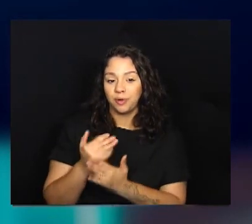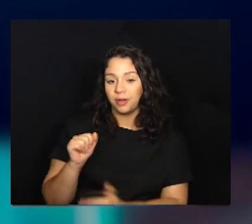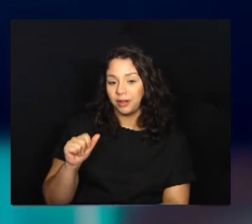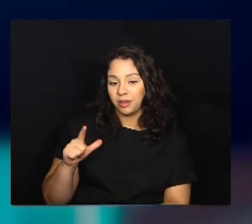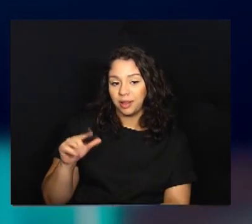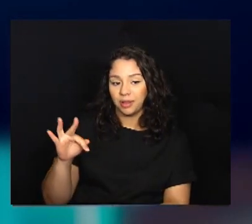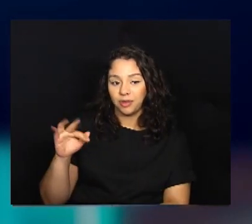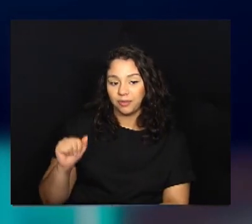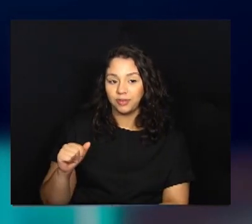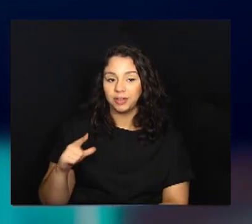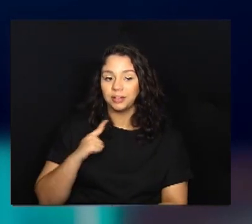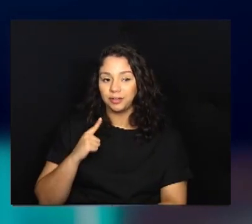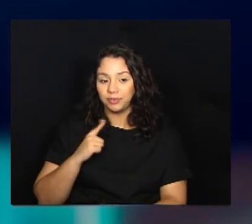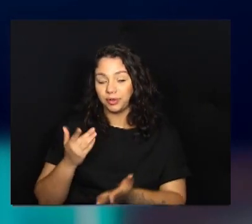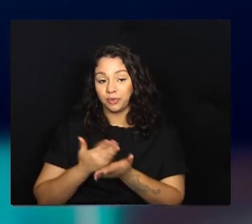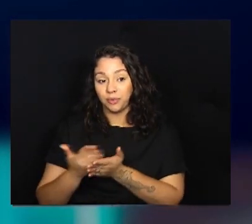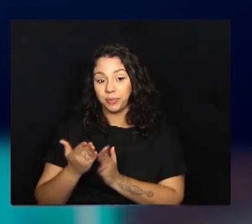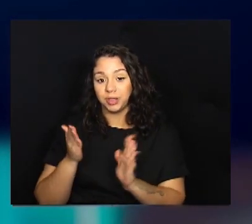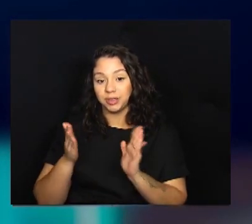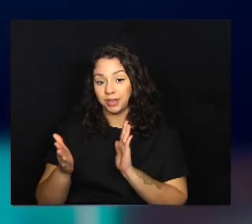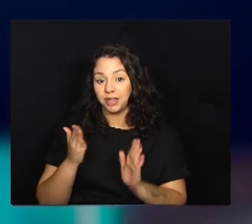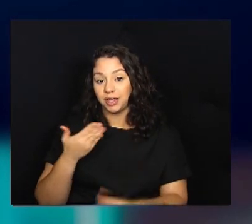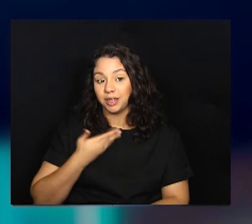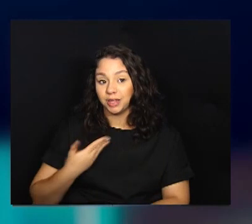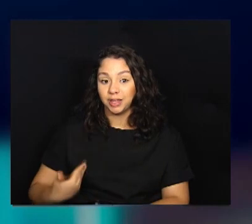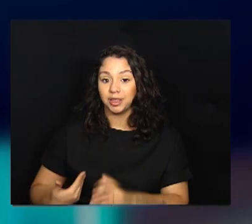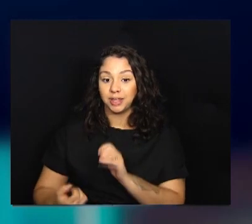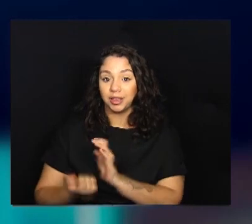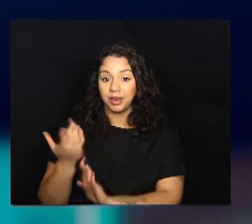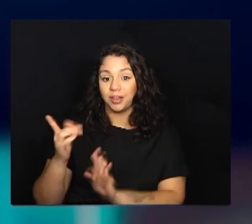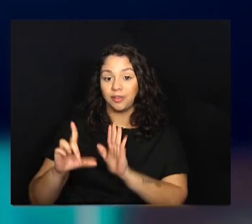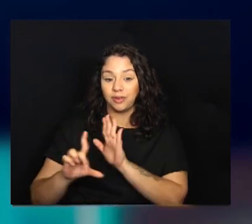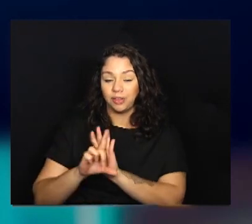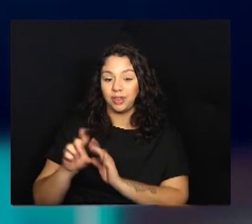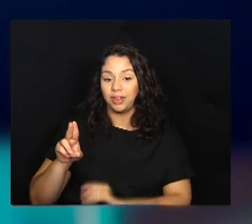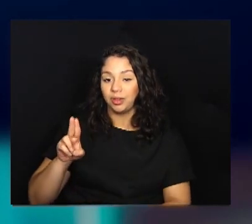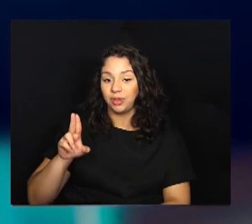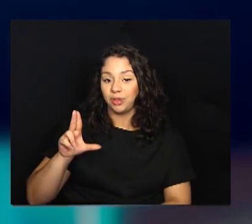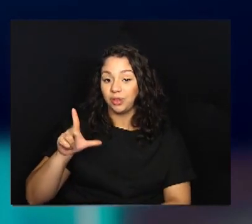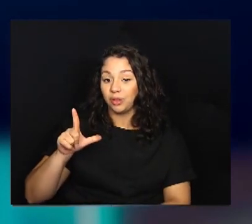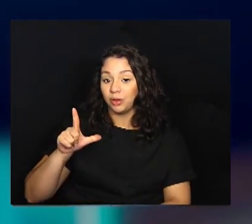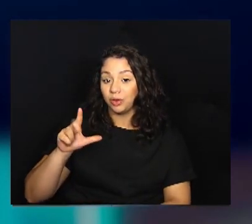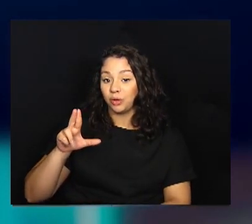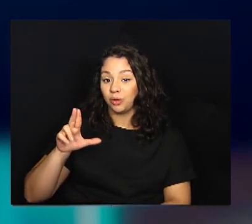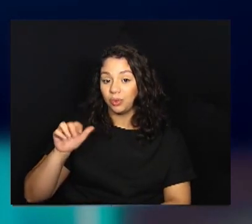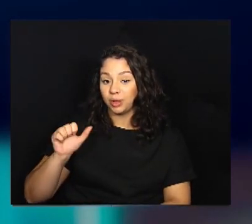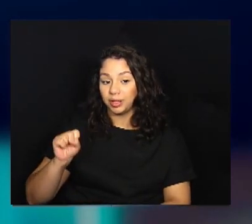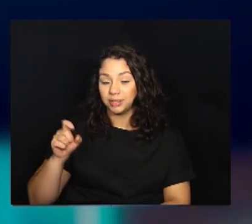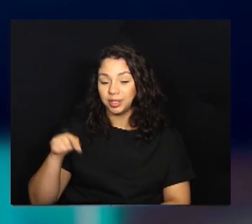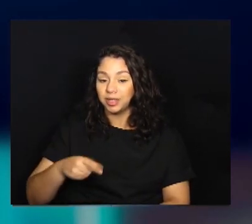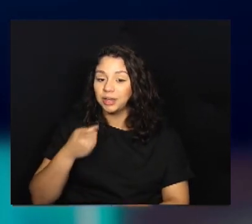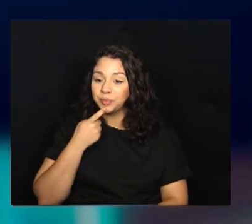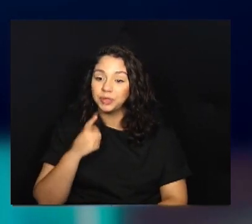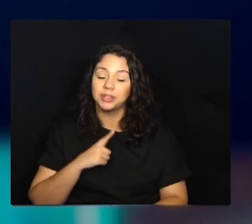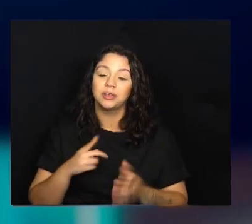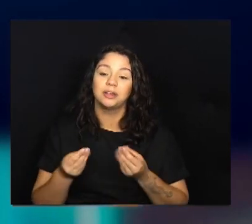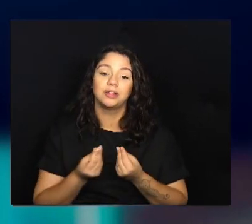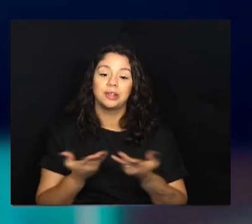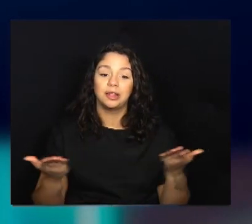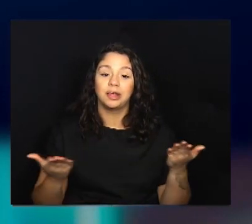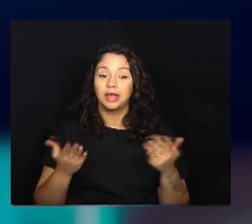primeiros contatos para a implementação da Lei Lucas aqui em Campinas, oferecendo, como disse, gratuitamente aos profissionais das